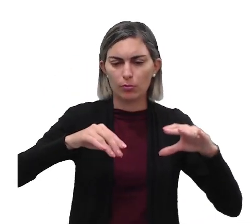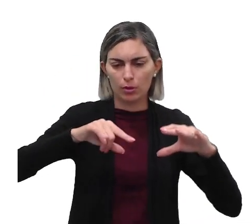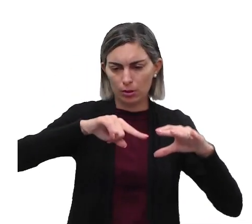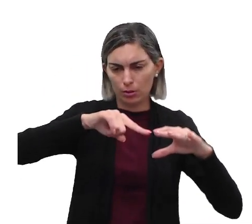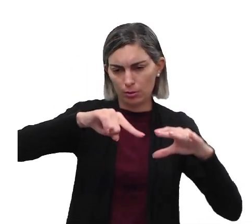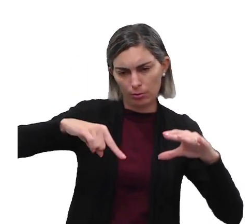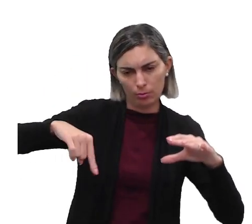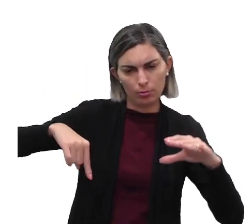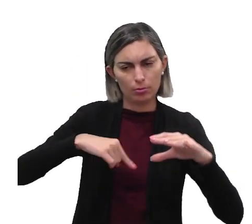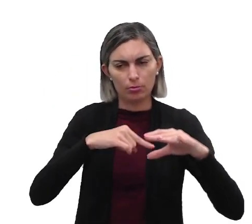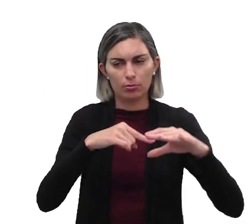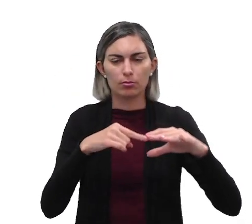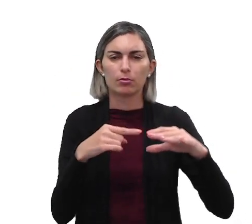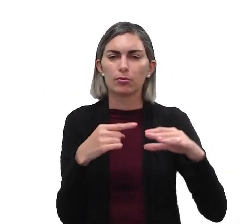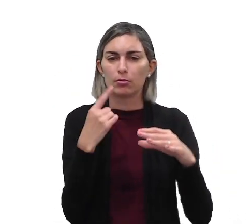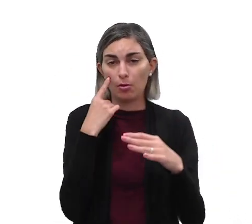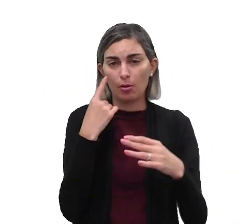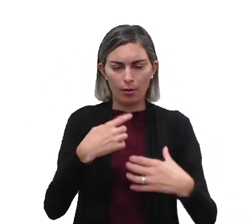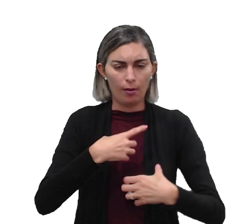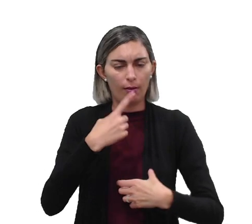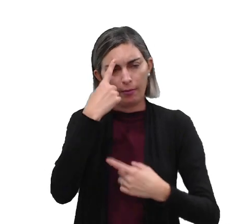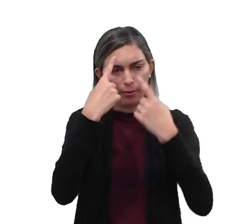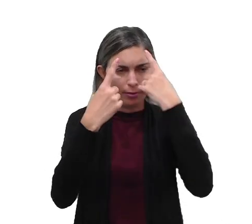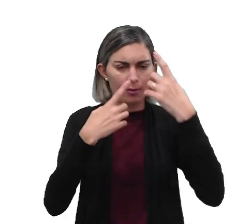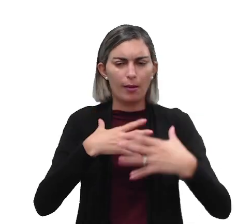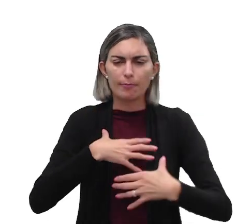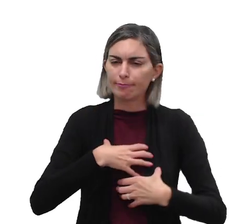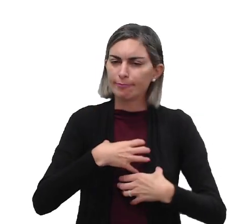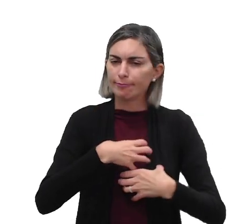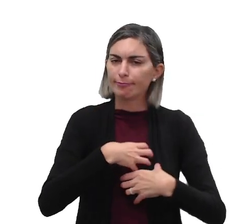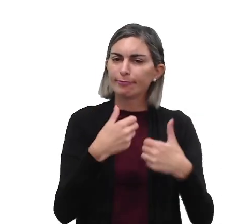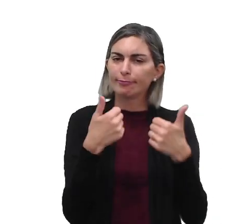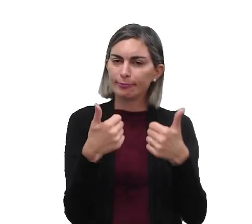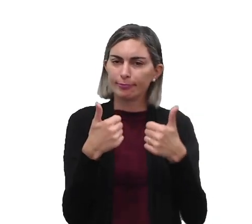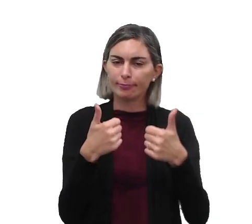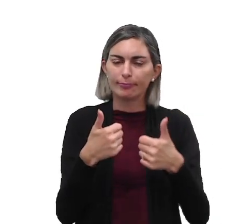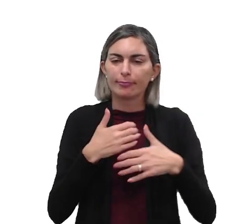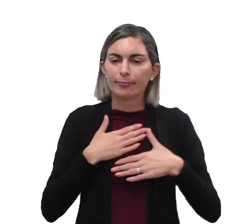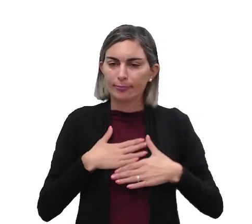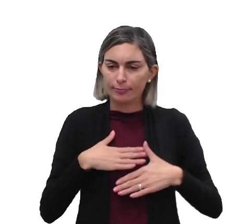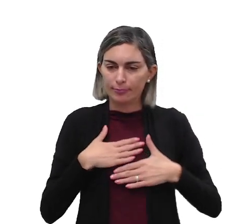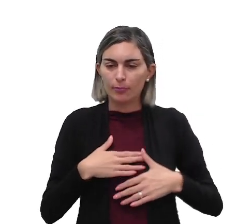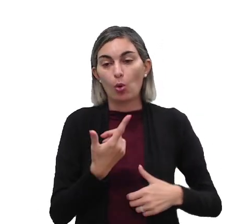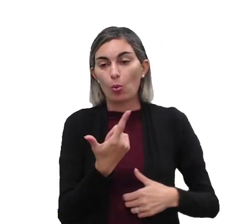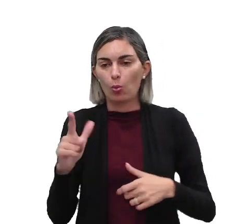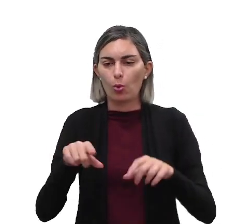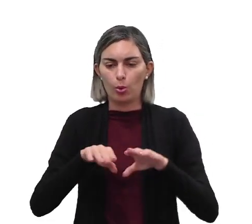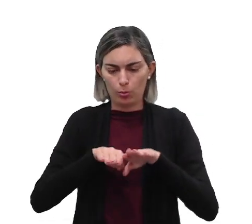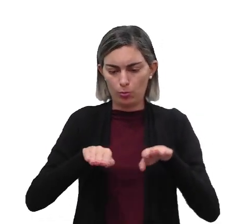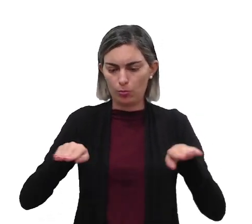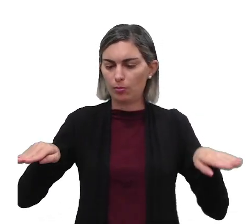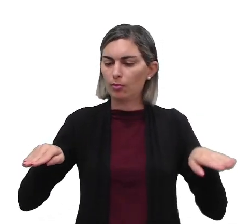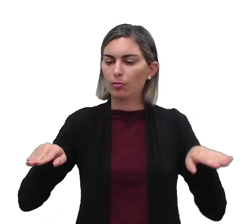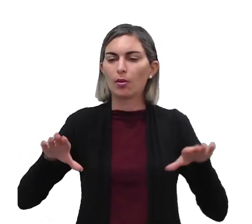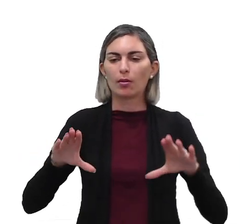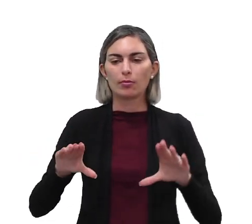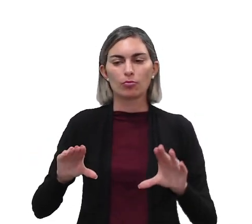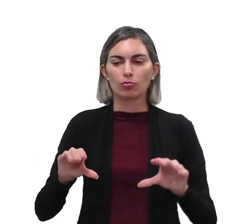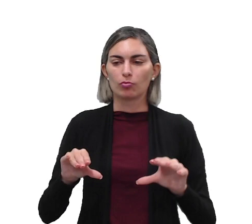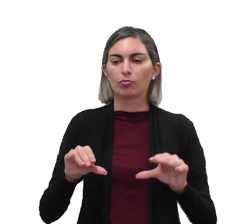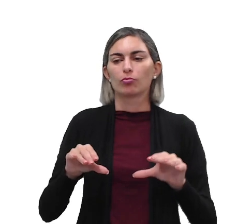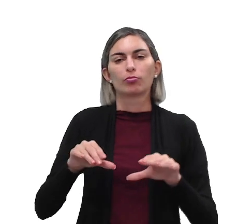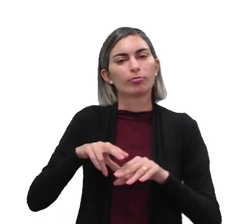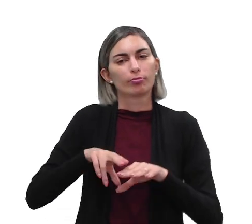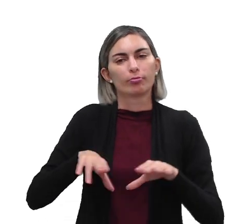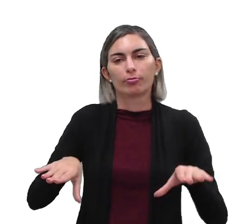ideia de conforto, né, de aconchego, e outro que tem esse formato mais reto, que dá essa sensação